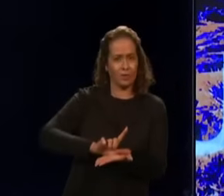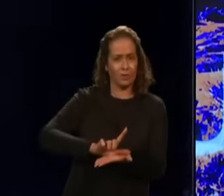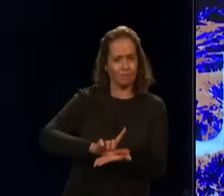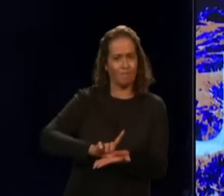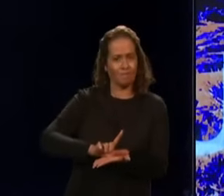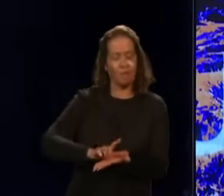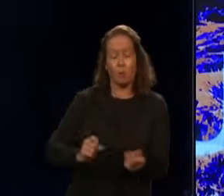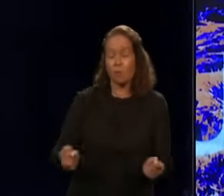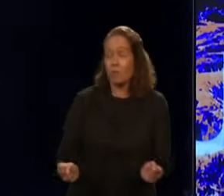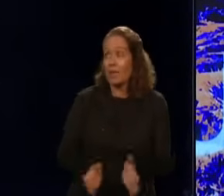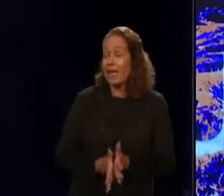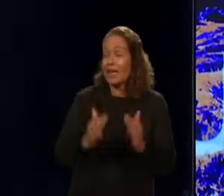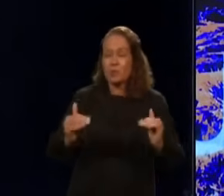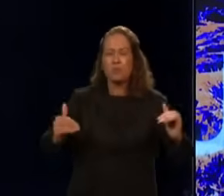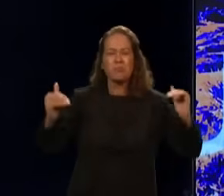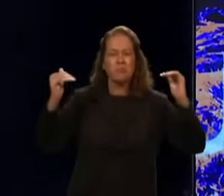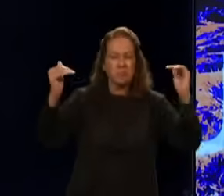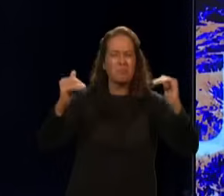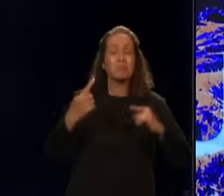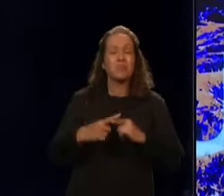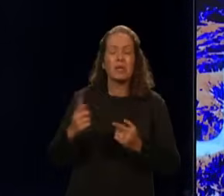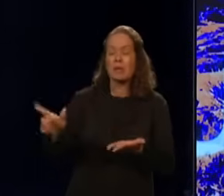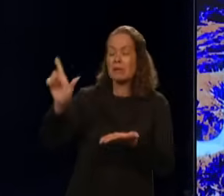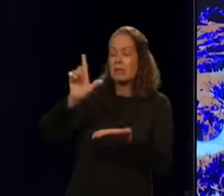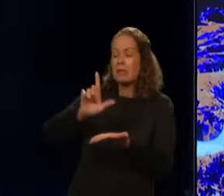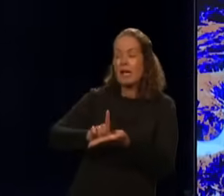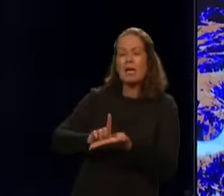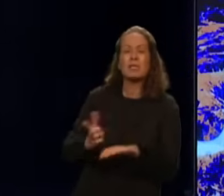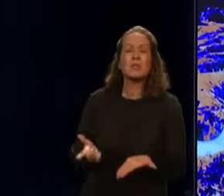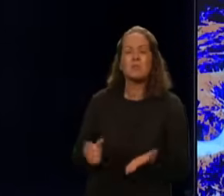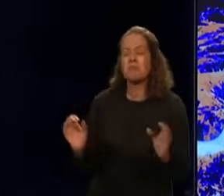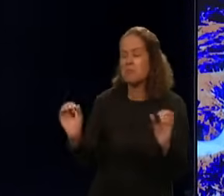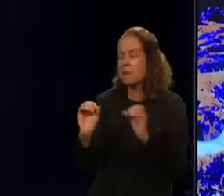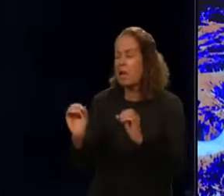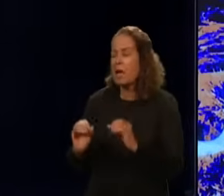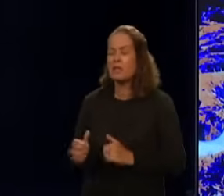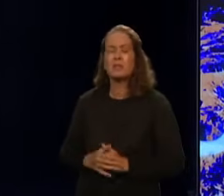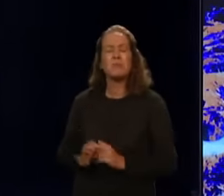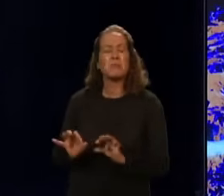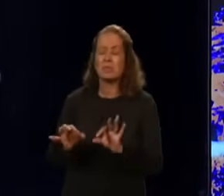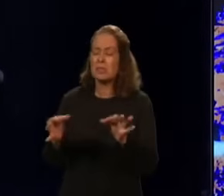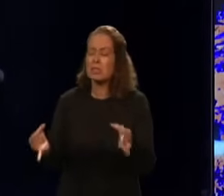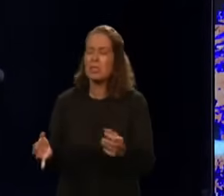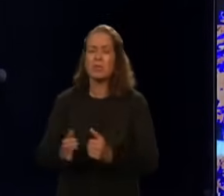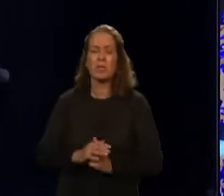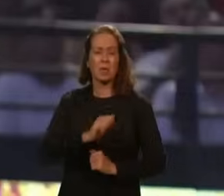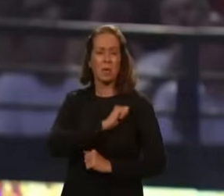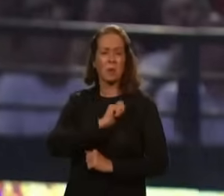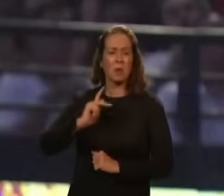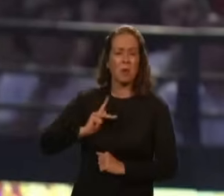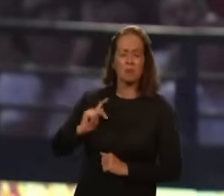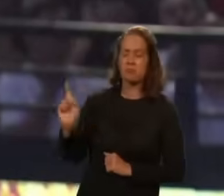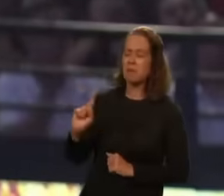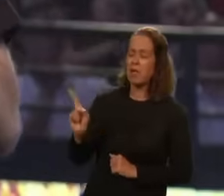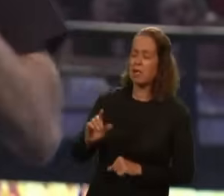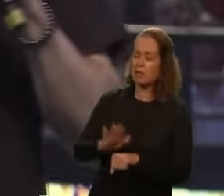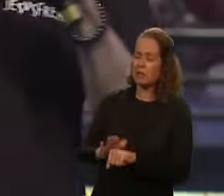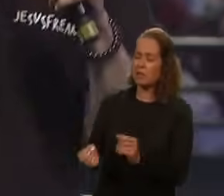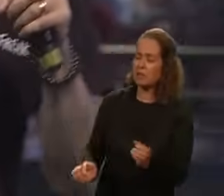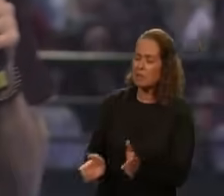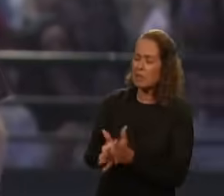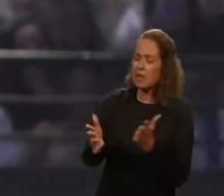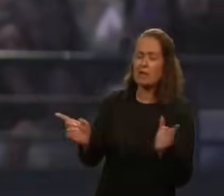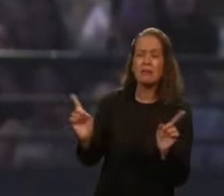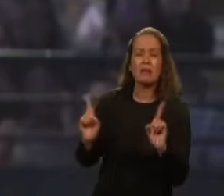Sabe por quê? Ele é um Zé nada, filho do Zé ninguém com a coisa nenhuma, não é apóstolo, não fez milagre, não